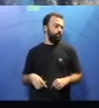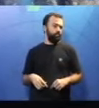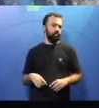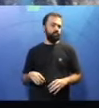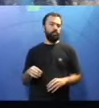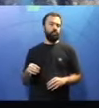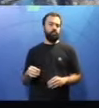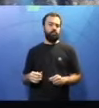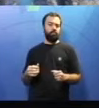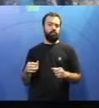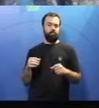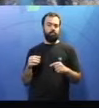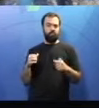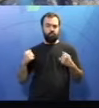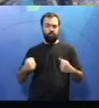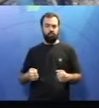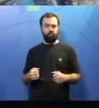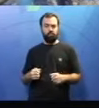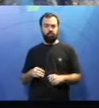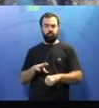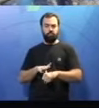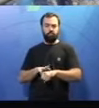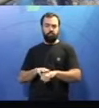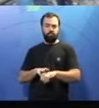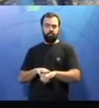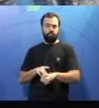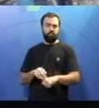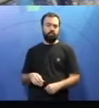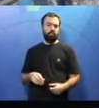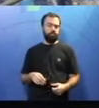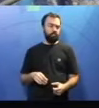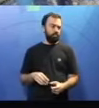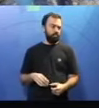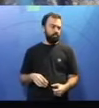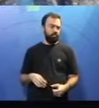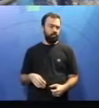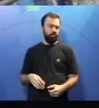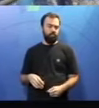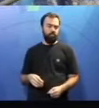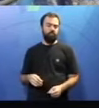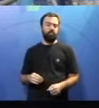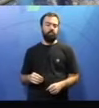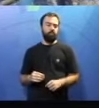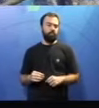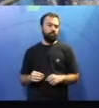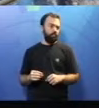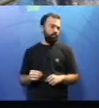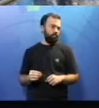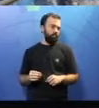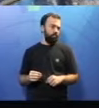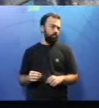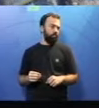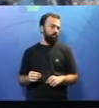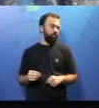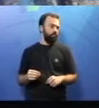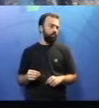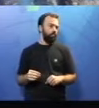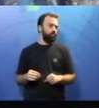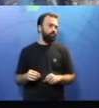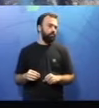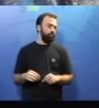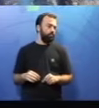disenteria amebiana. E esse protozoário aqui, o paramécio, ele vive em vida livre, não é um parasita.